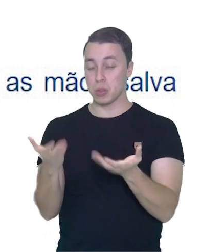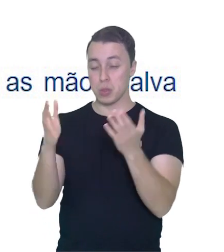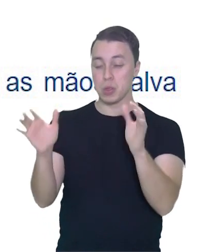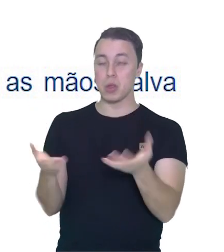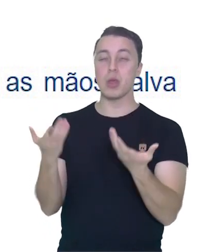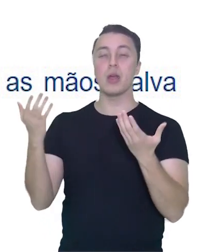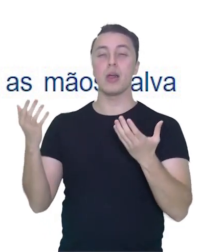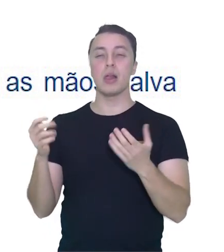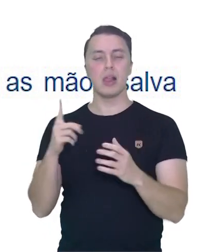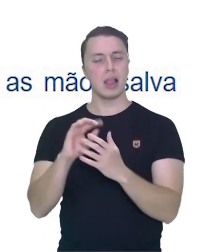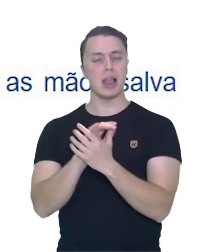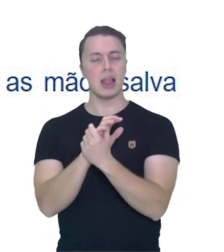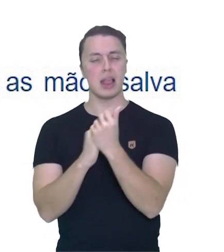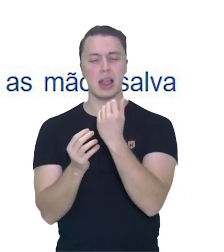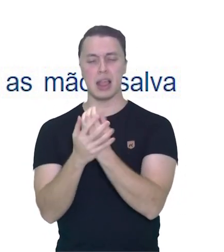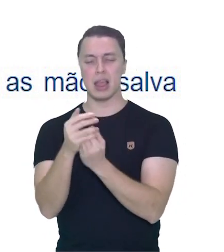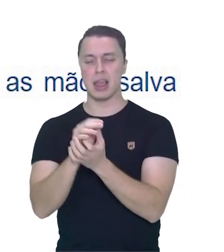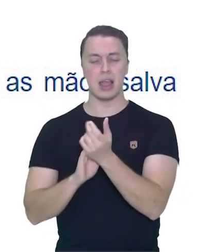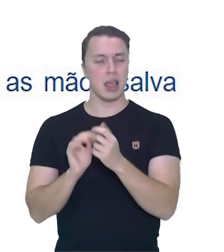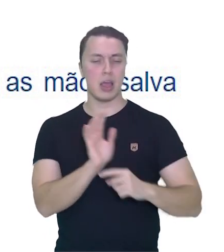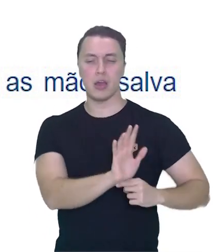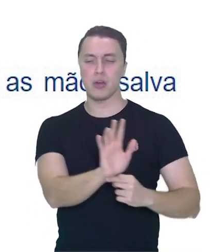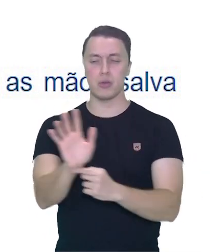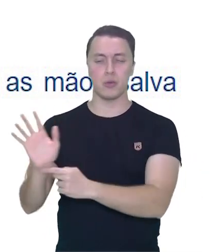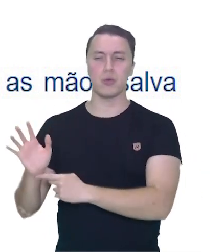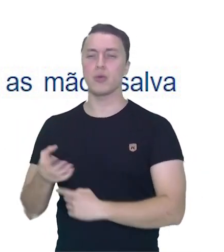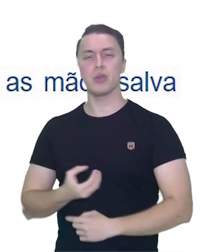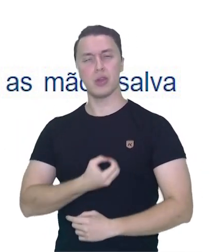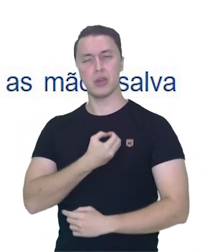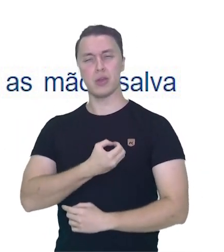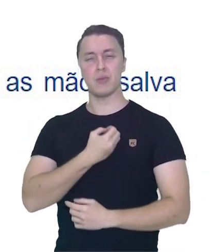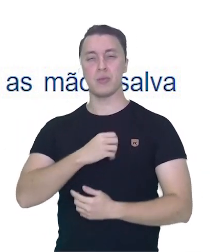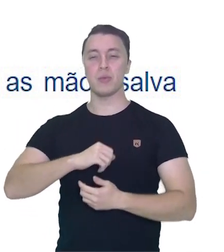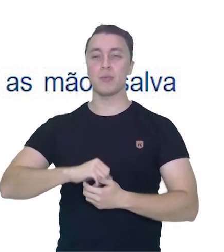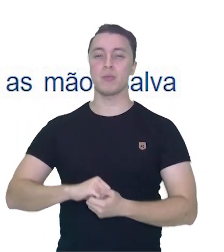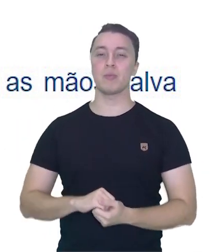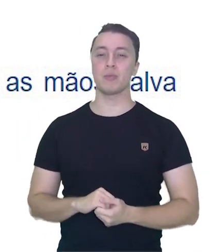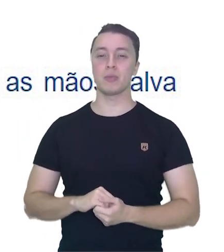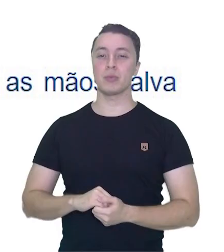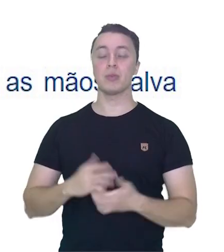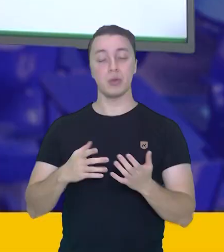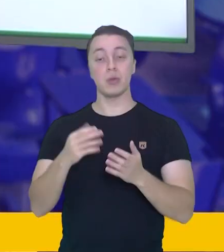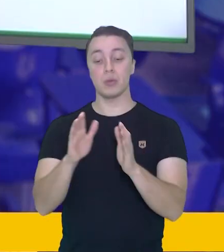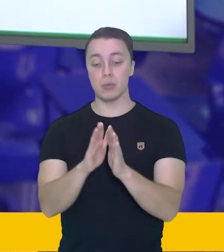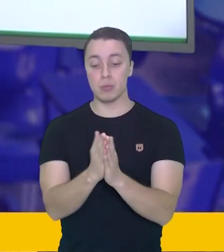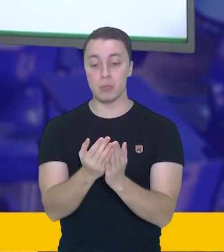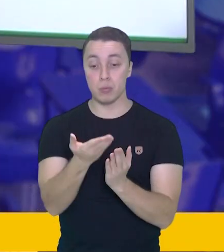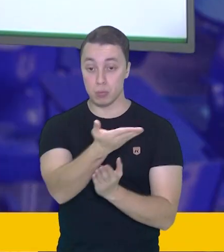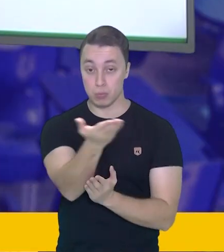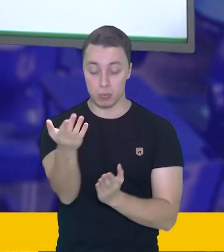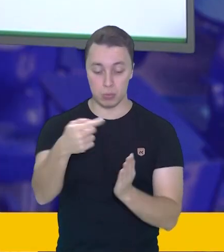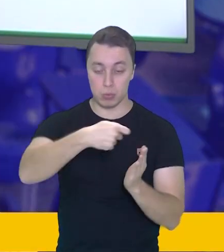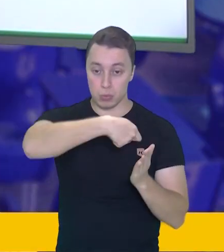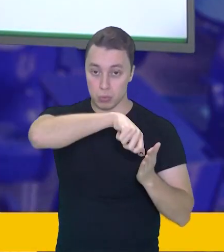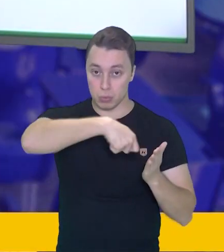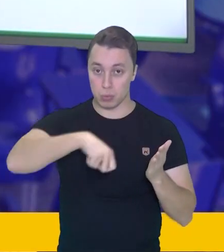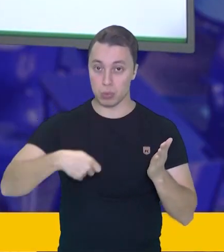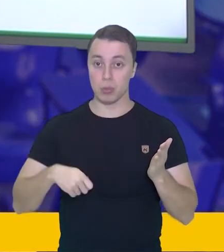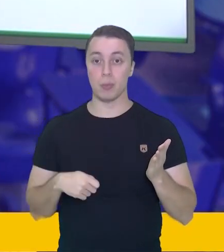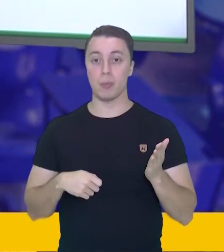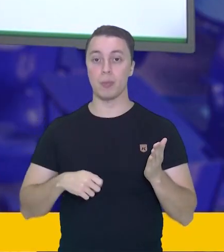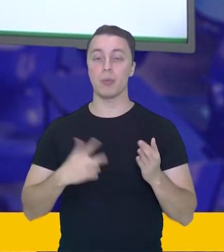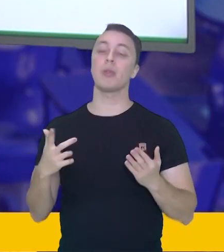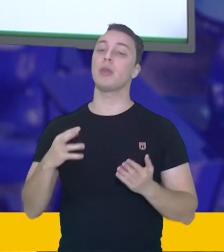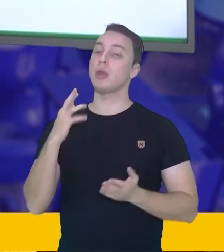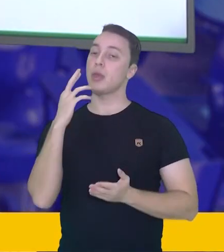mãos salva vidas? E aí pediu para que você escrevesse no seu caderno. Para responder a essa